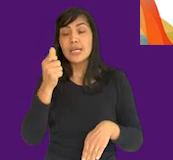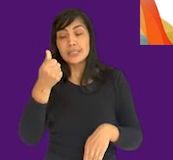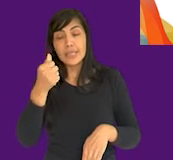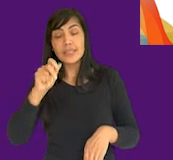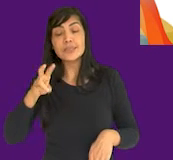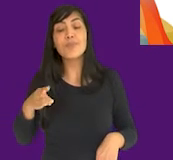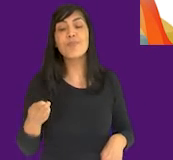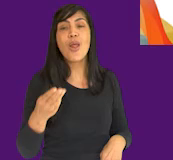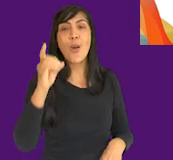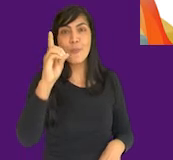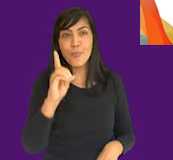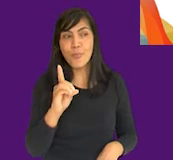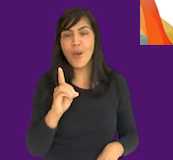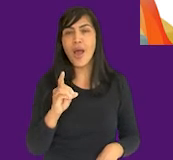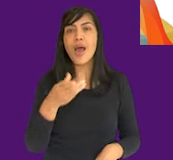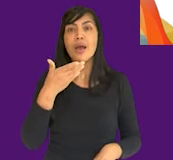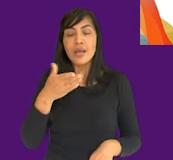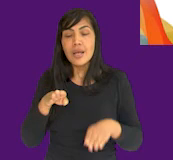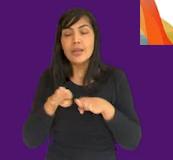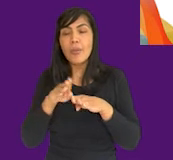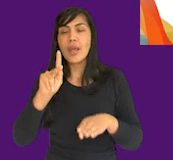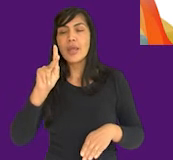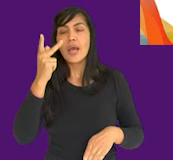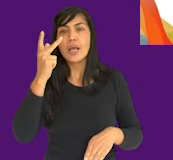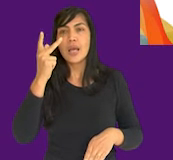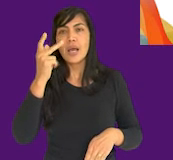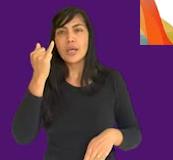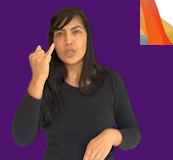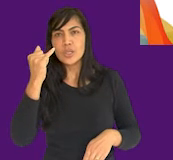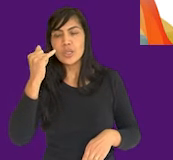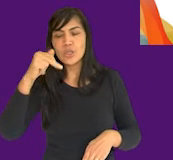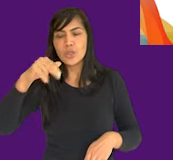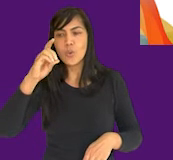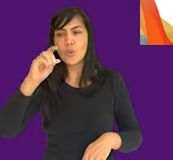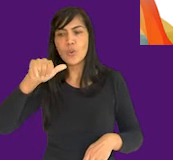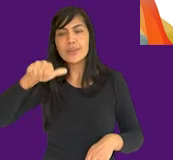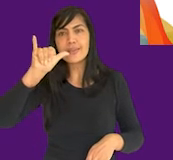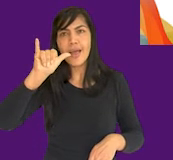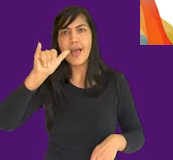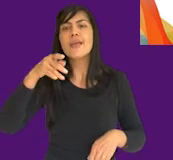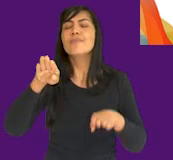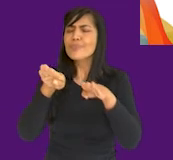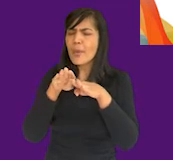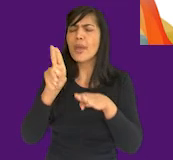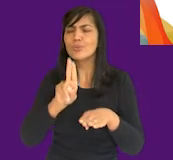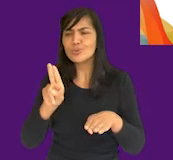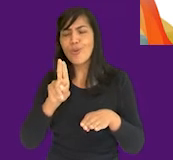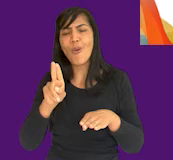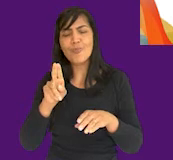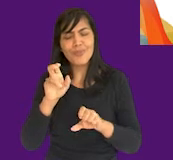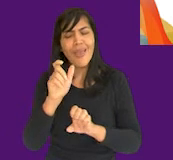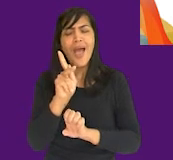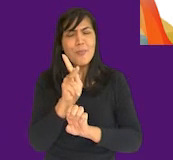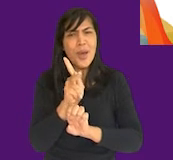e assim também a Hyundai também usou para alinhar a marca também ao ambiente da indústria e a